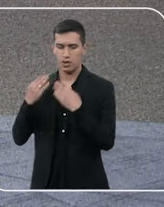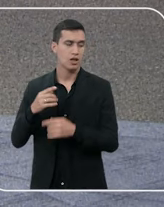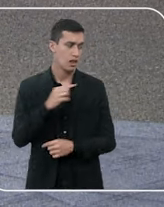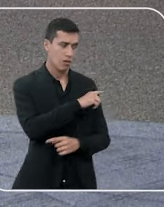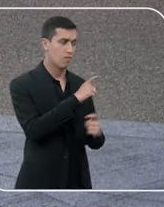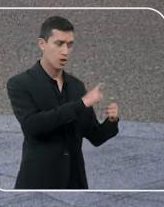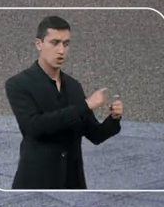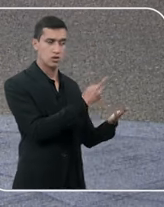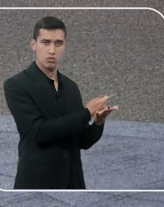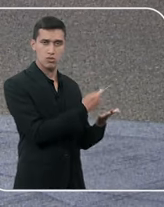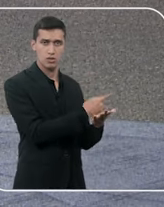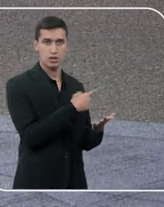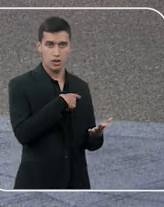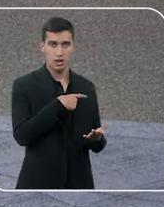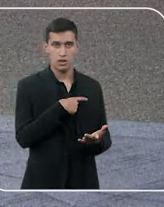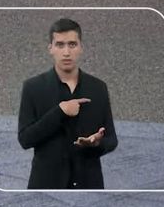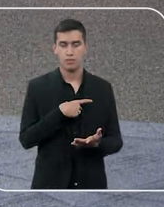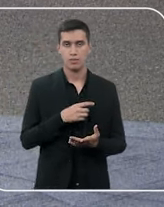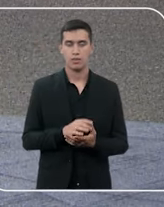médico?